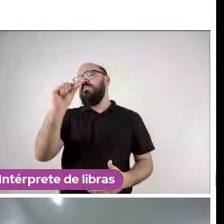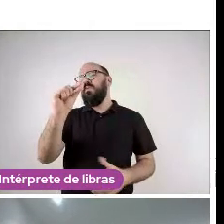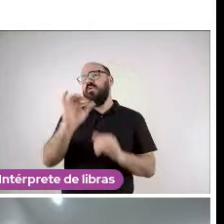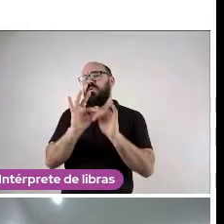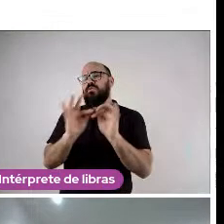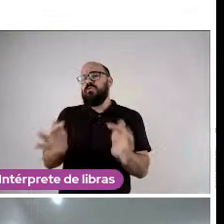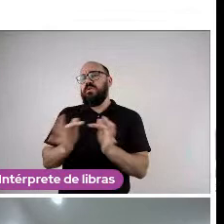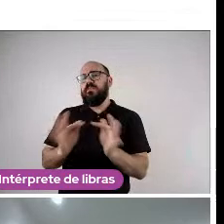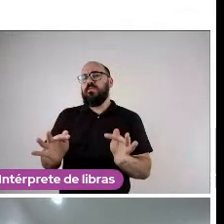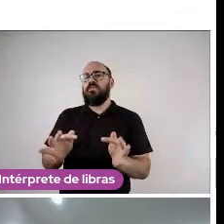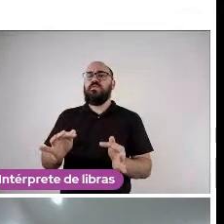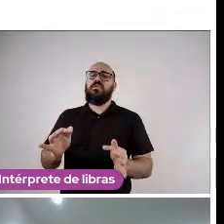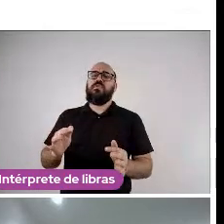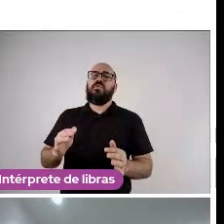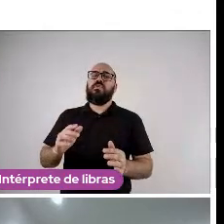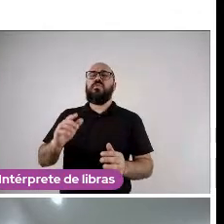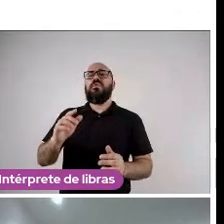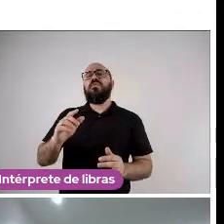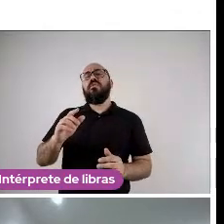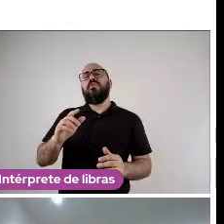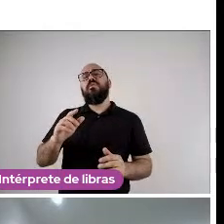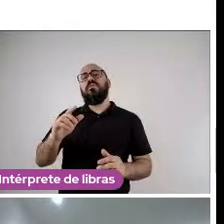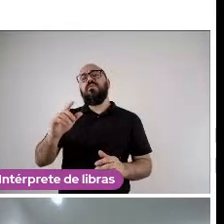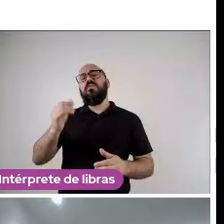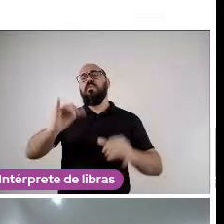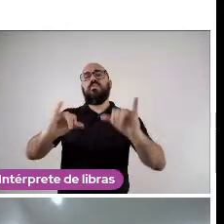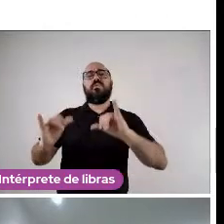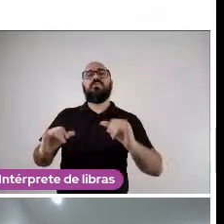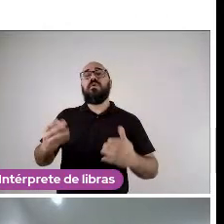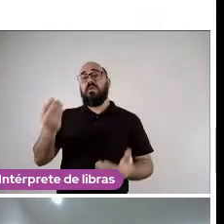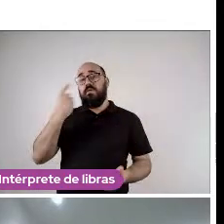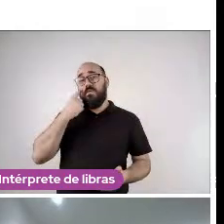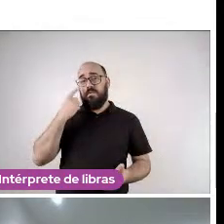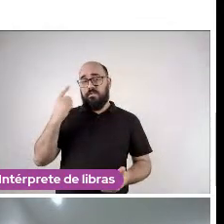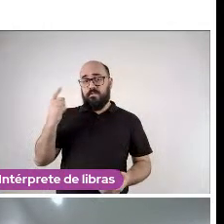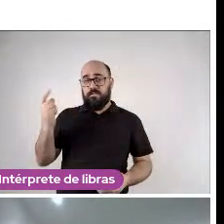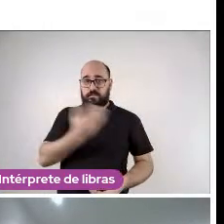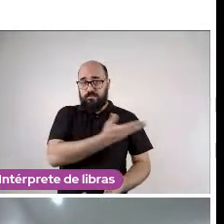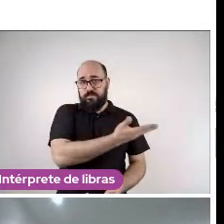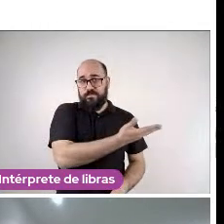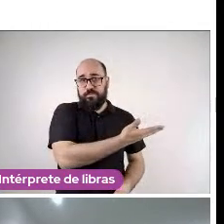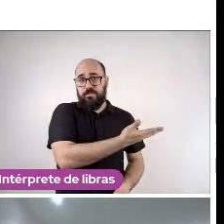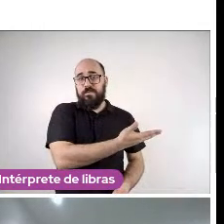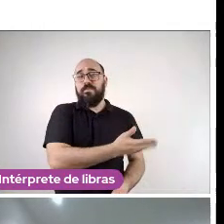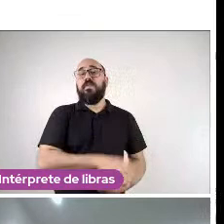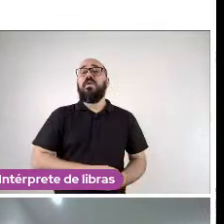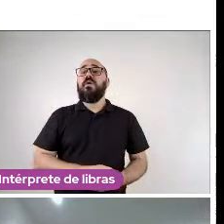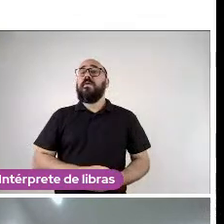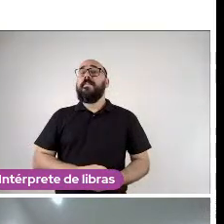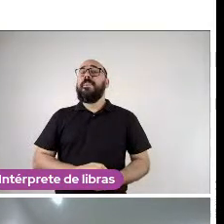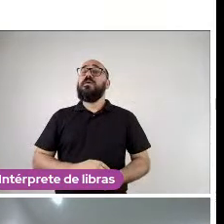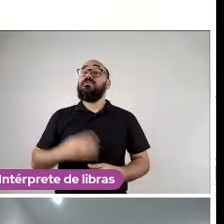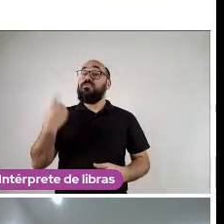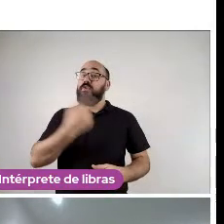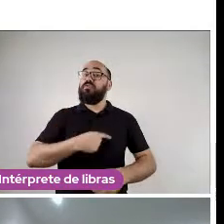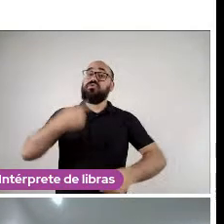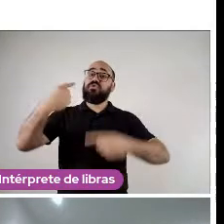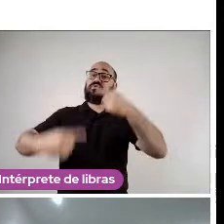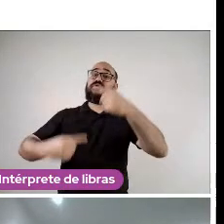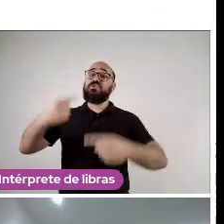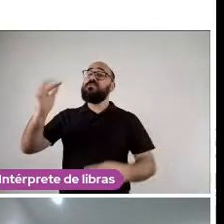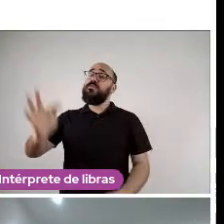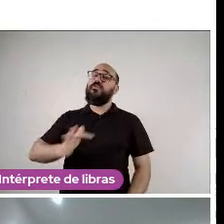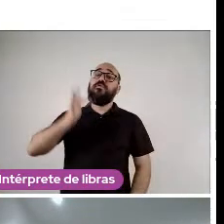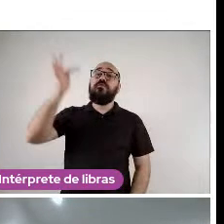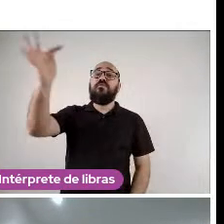essas atividades de laboratórios. Então, o primeiro foi um oceano previsto, em que a gente discutiu sobre o futuro dos